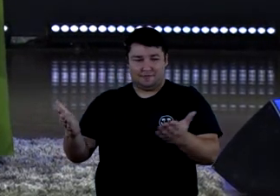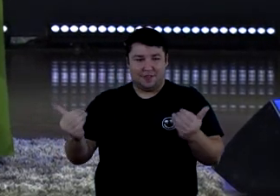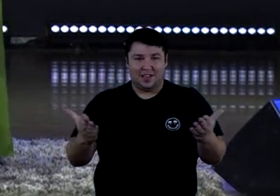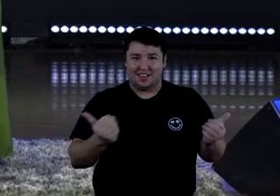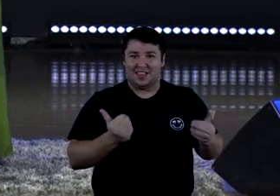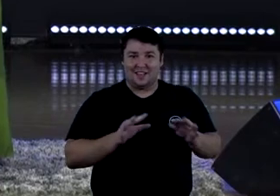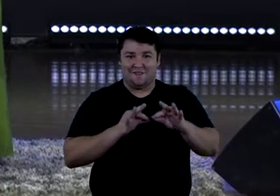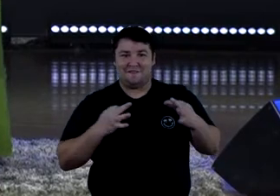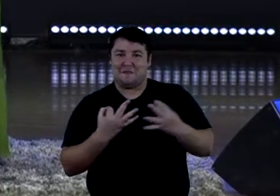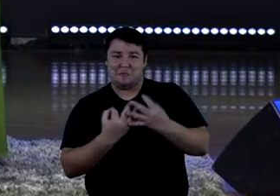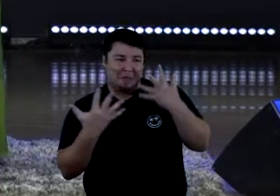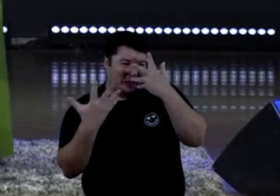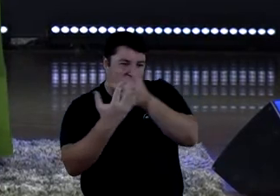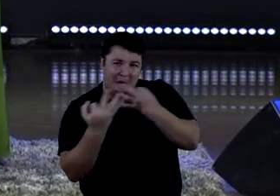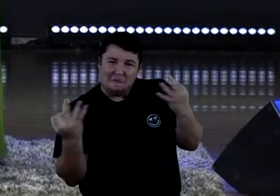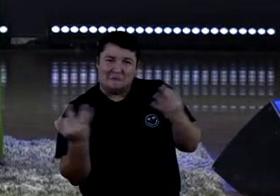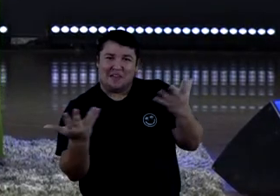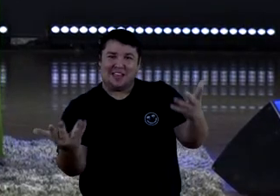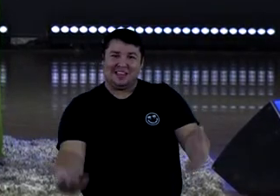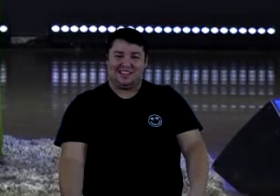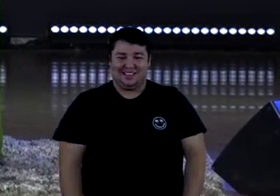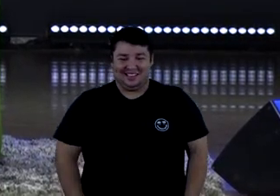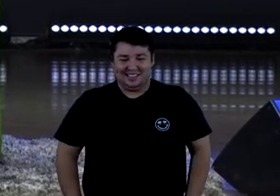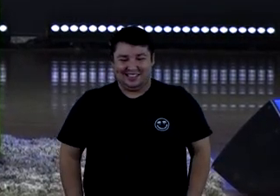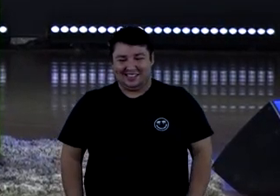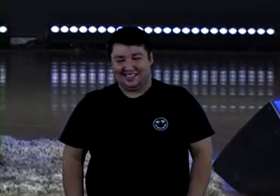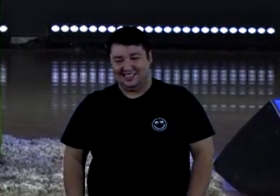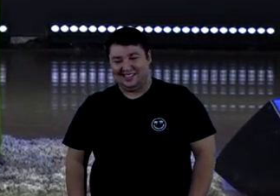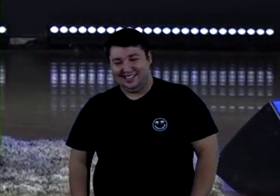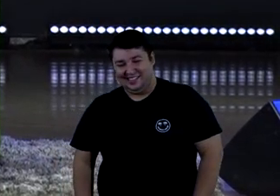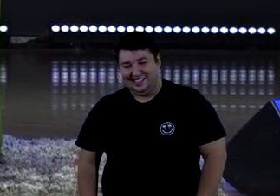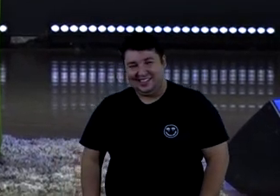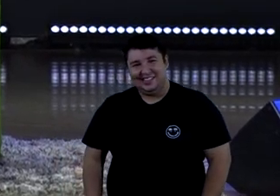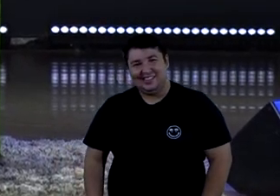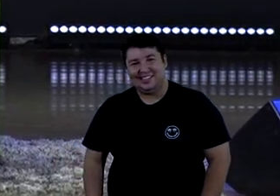linda, vai aplaudindo que o corredor é grande.